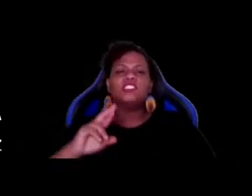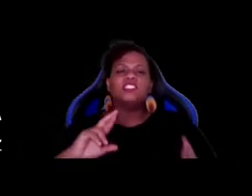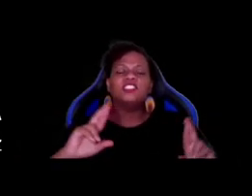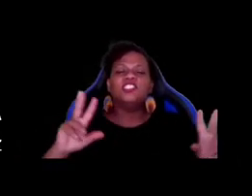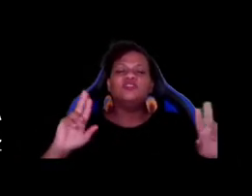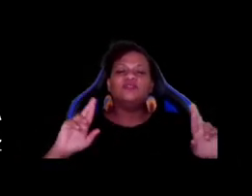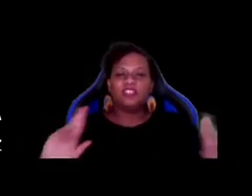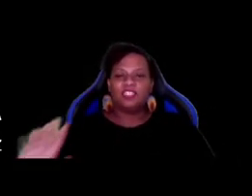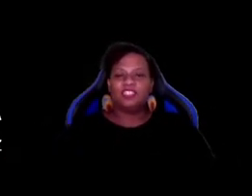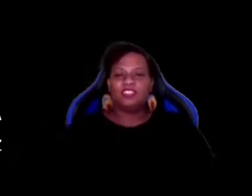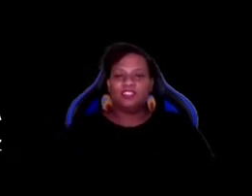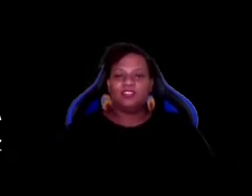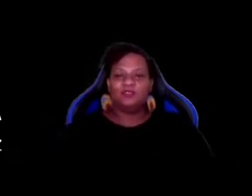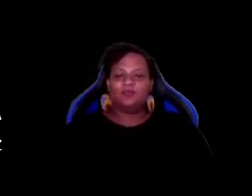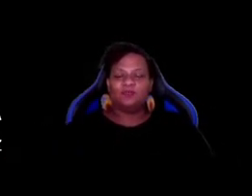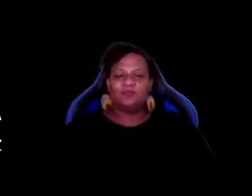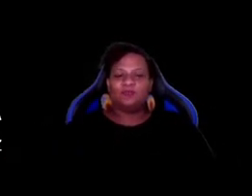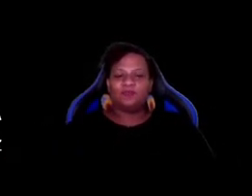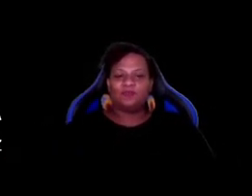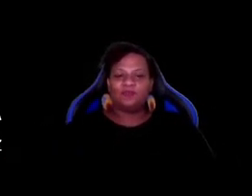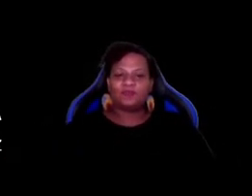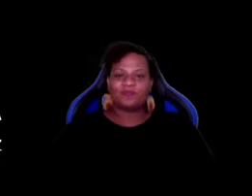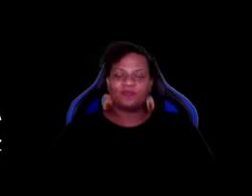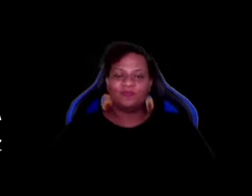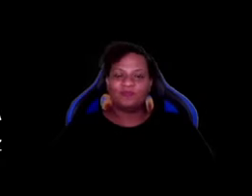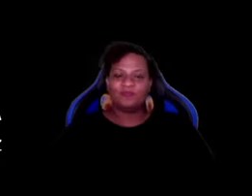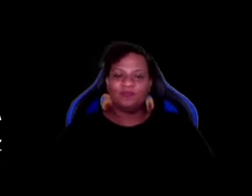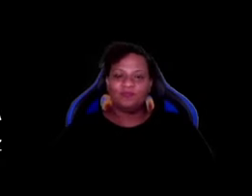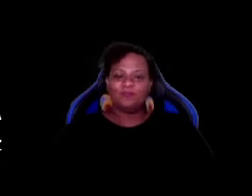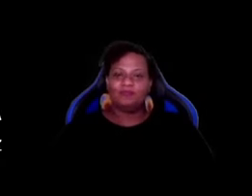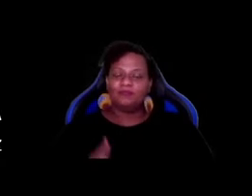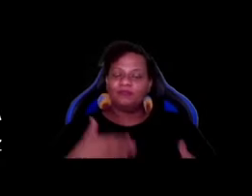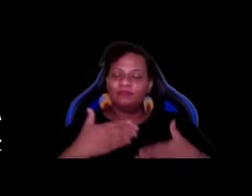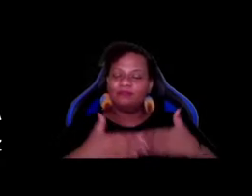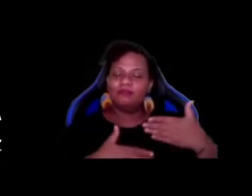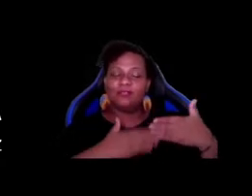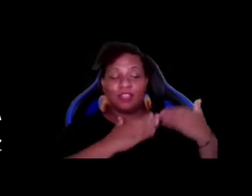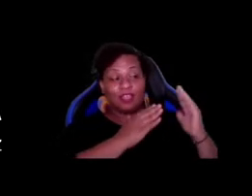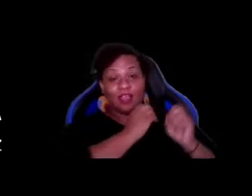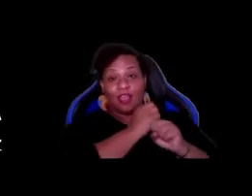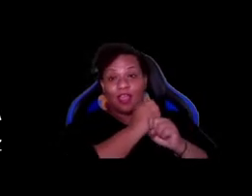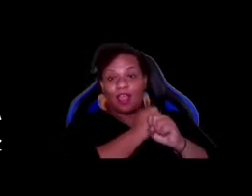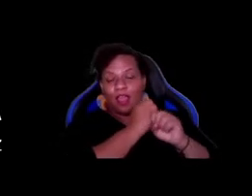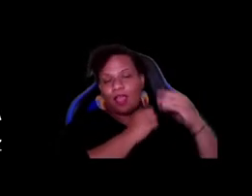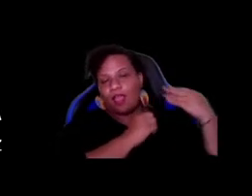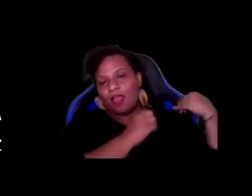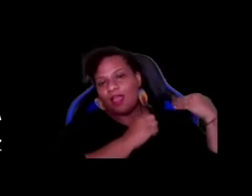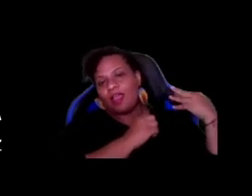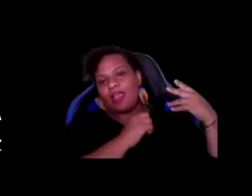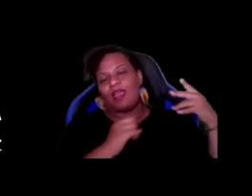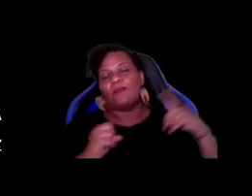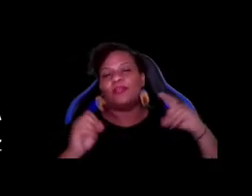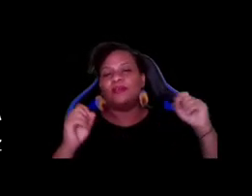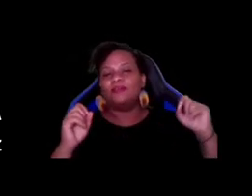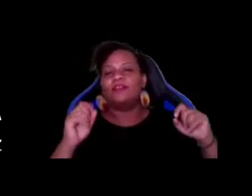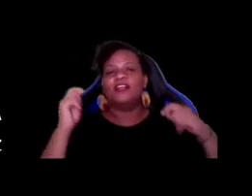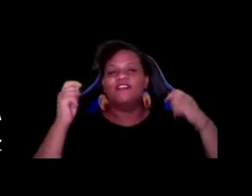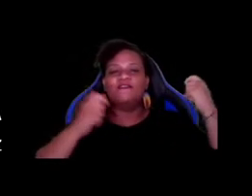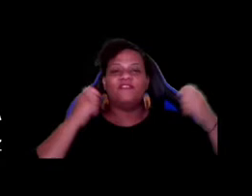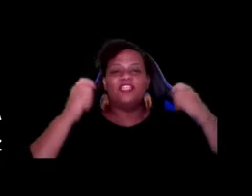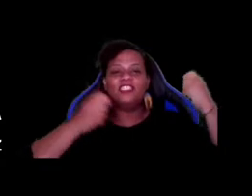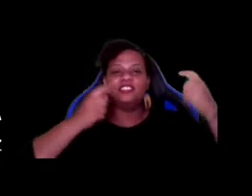né? E isso vem muito dessa época dos festivais de música